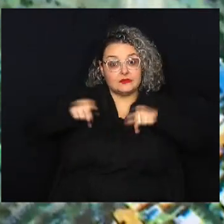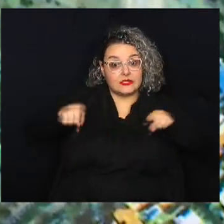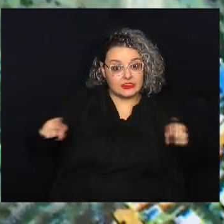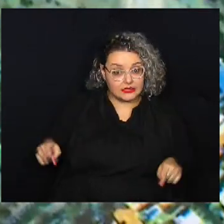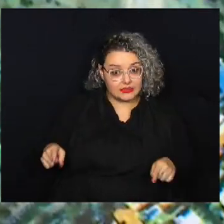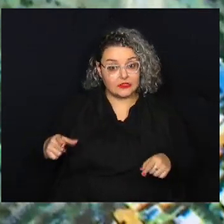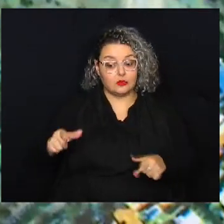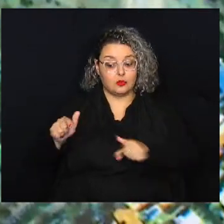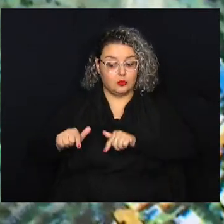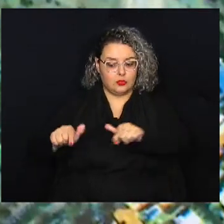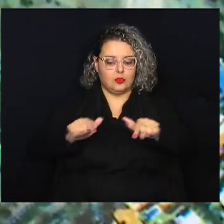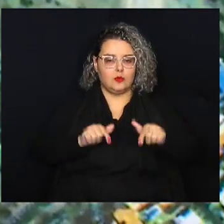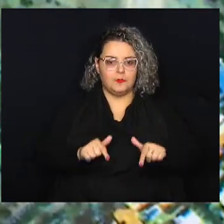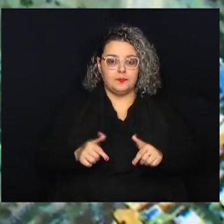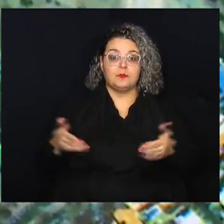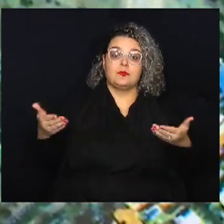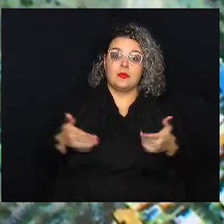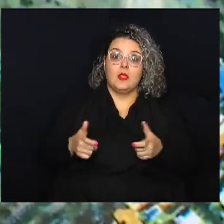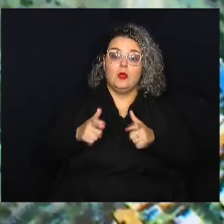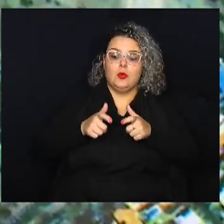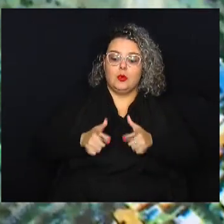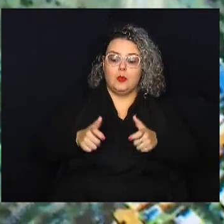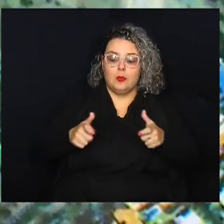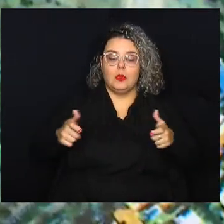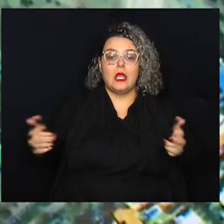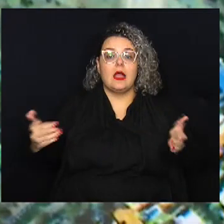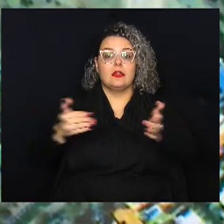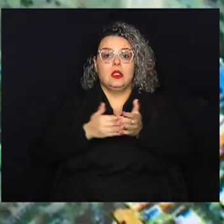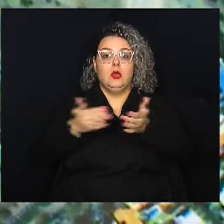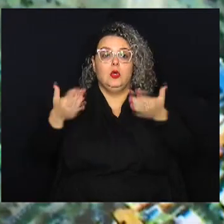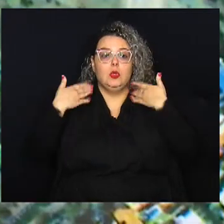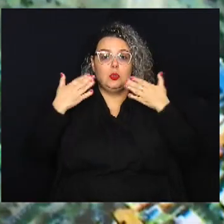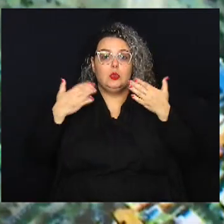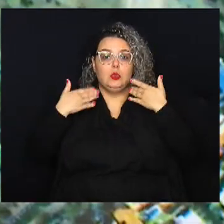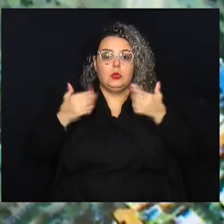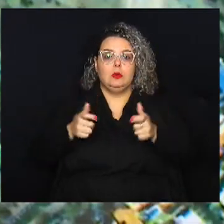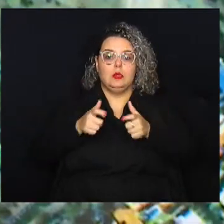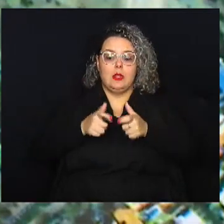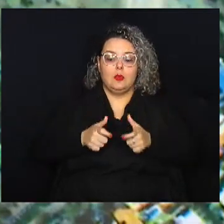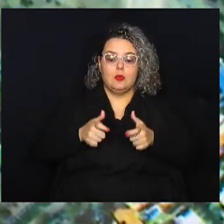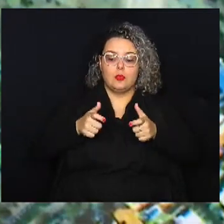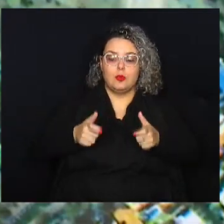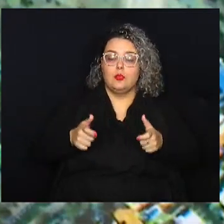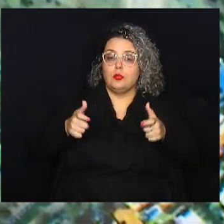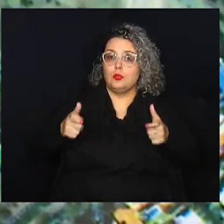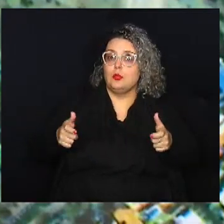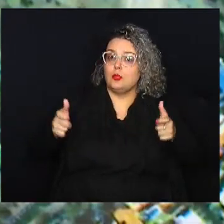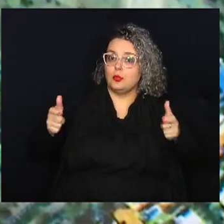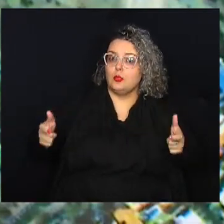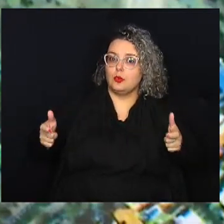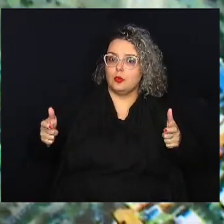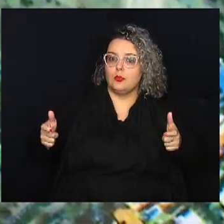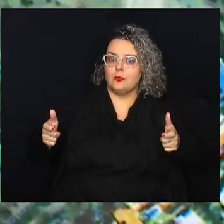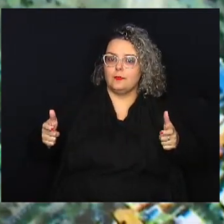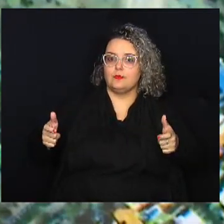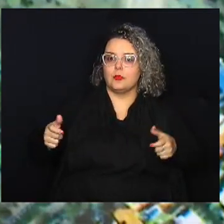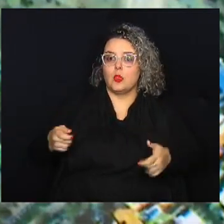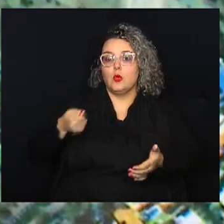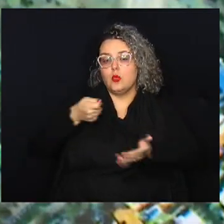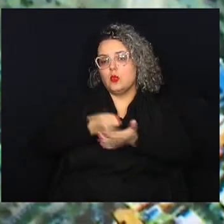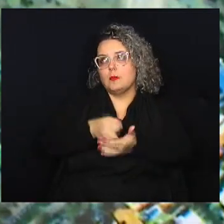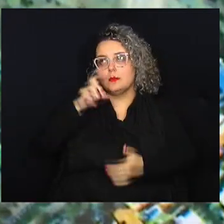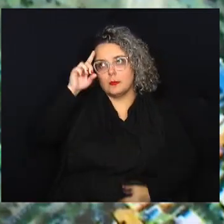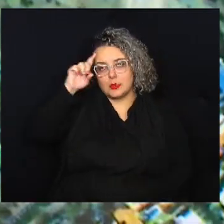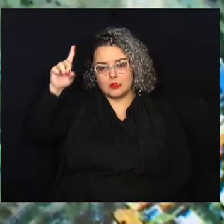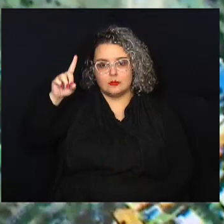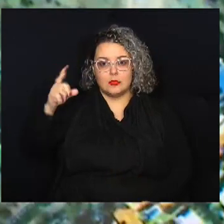E agora, progressivamente, até o verão, nós vamos aumentando dia a dia o comprimento do dia e a redução